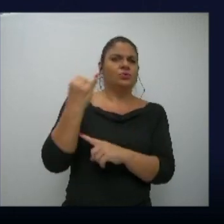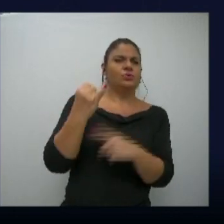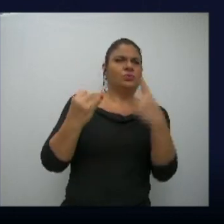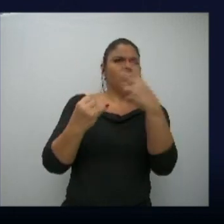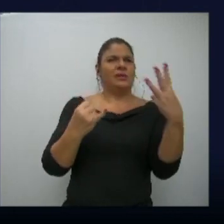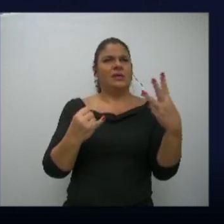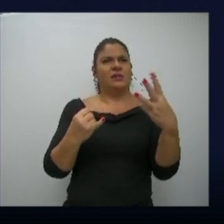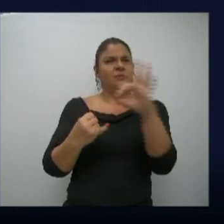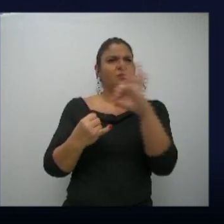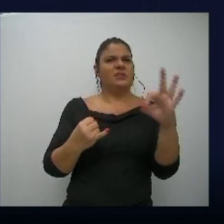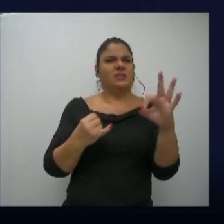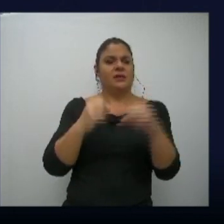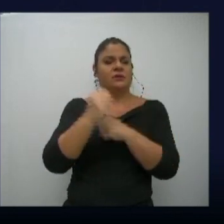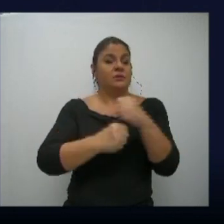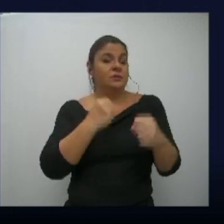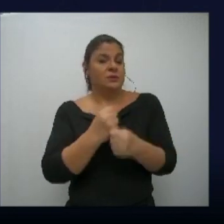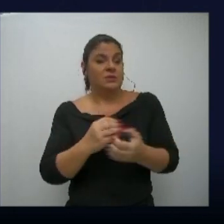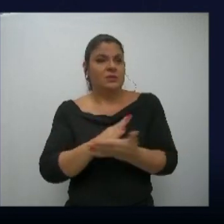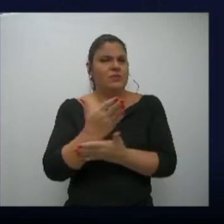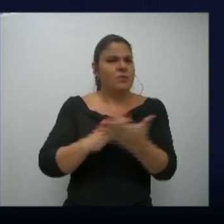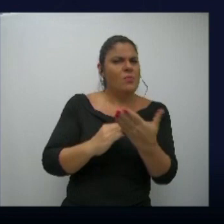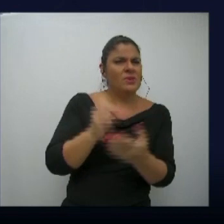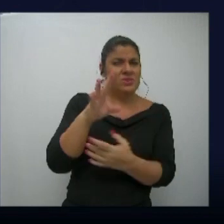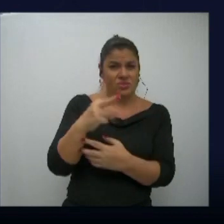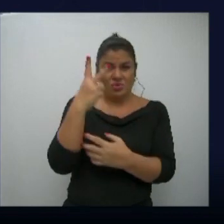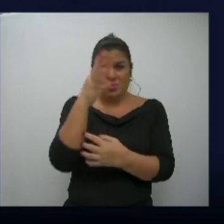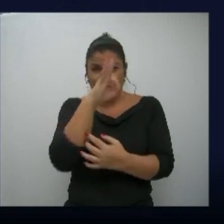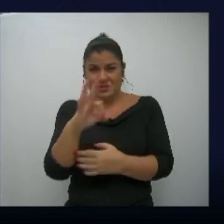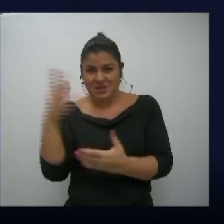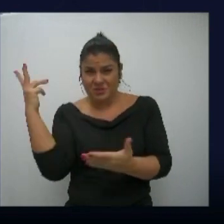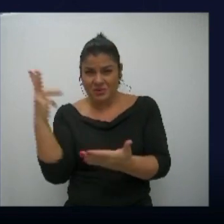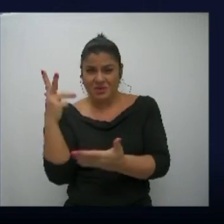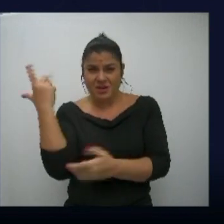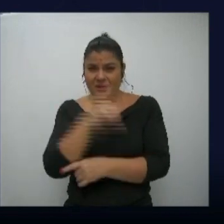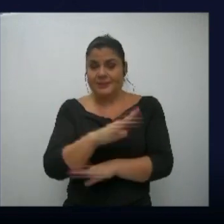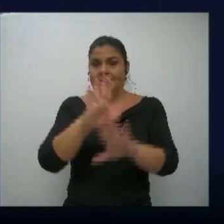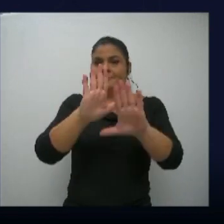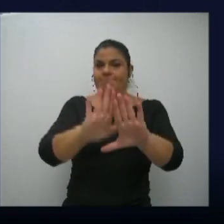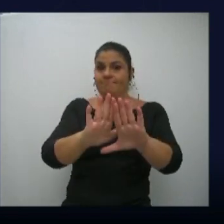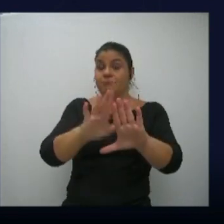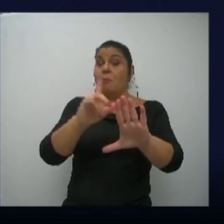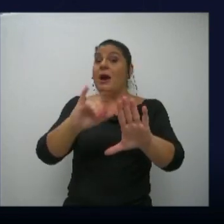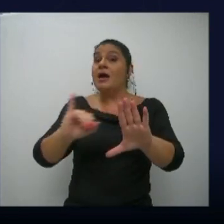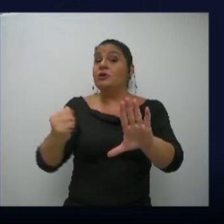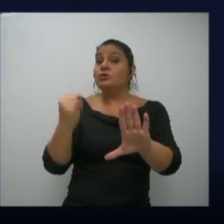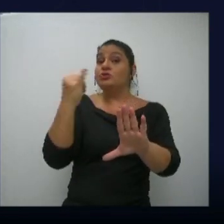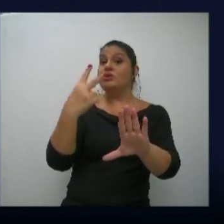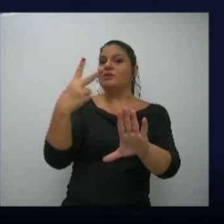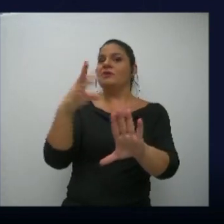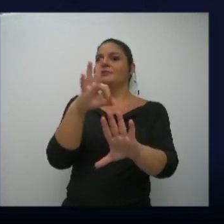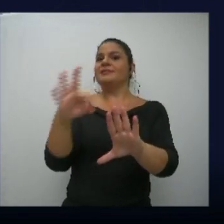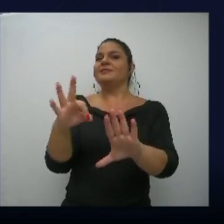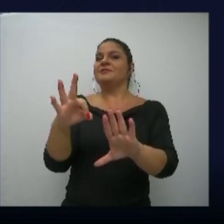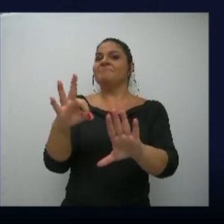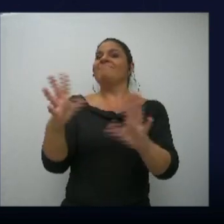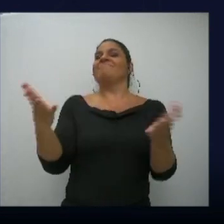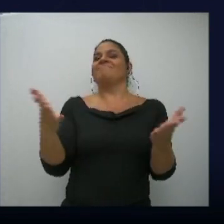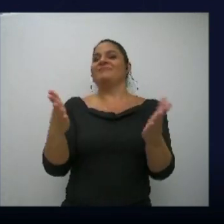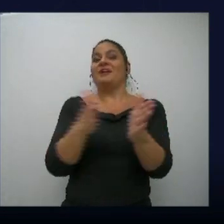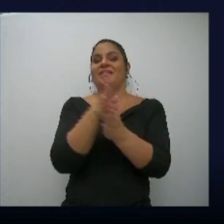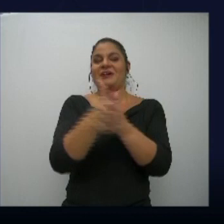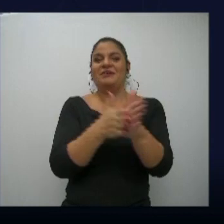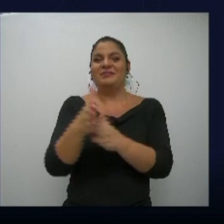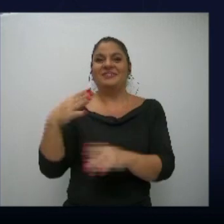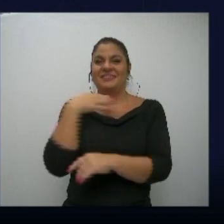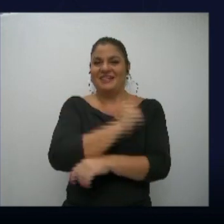não vou me incomodar aqui ganhar dois por cento anos se tudo der certo né mas com juros a dois tudo fica de pé Acho que até o trem bala